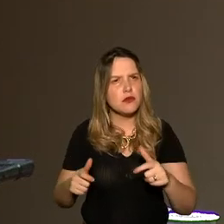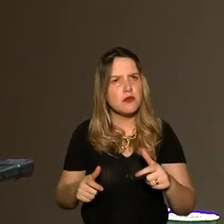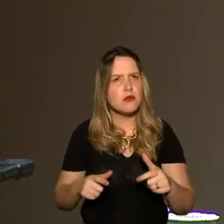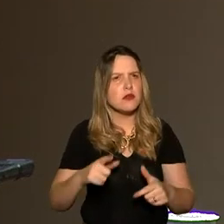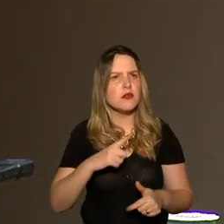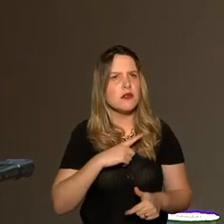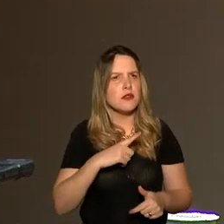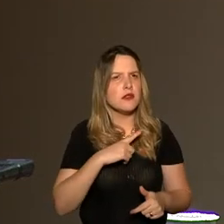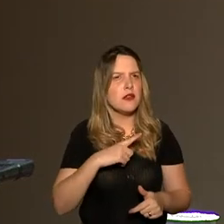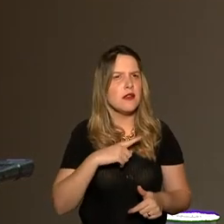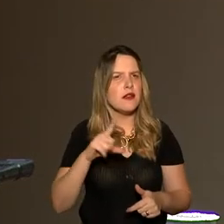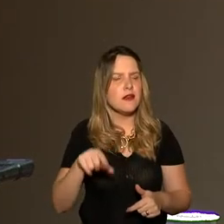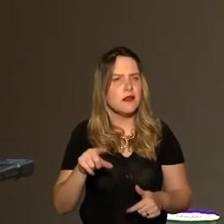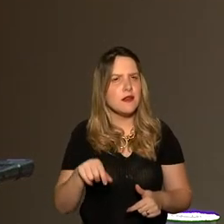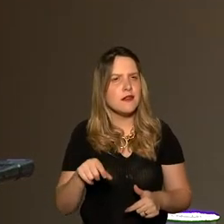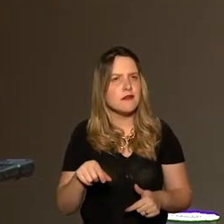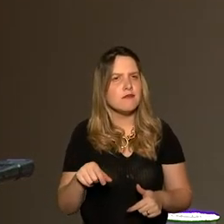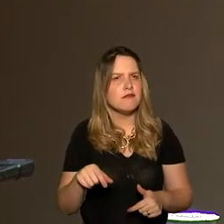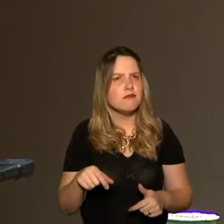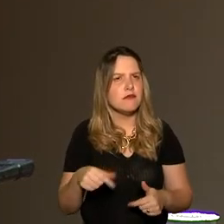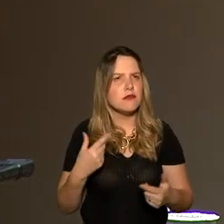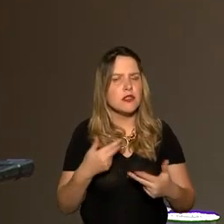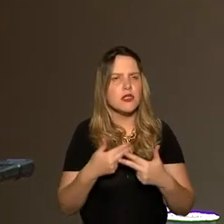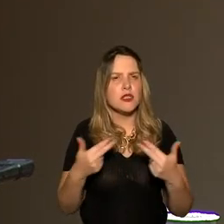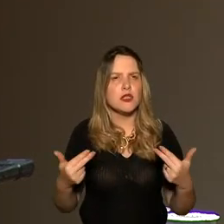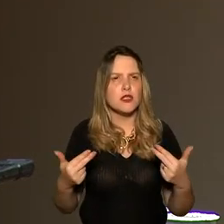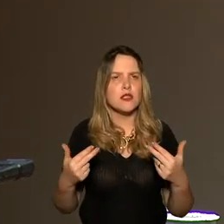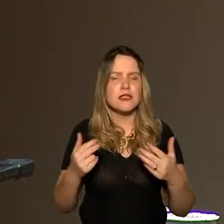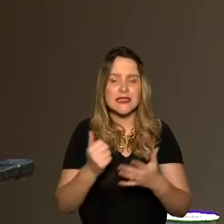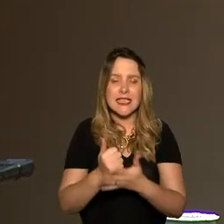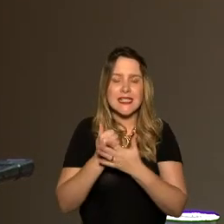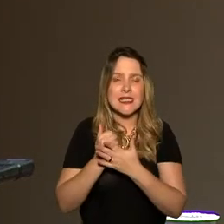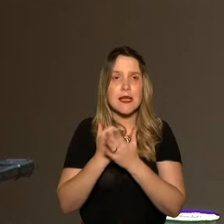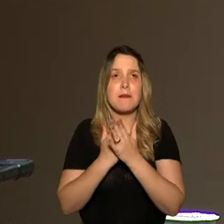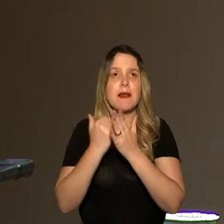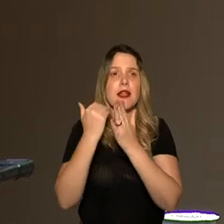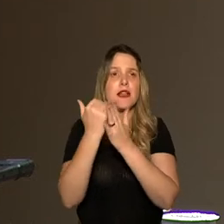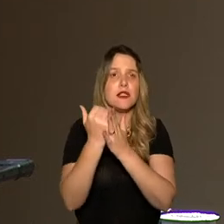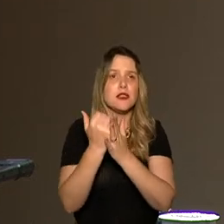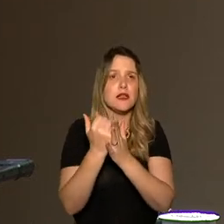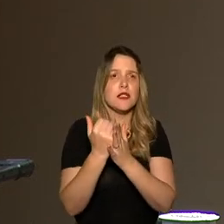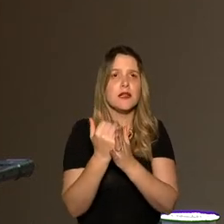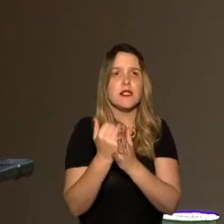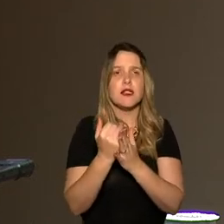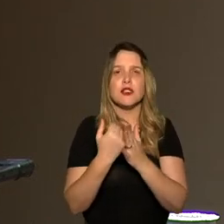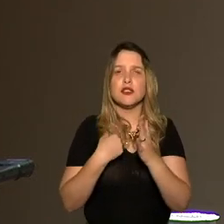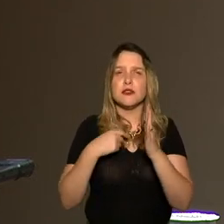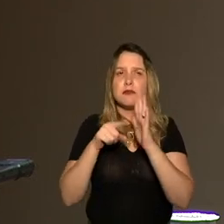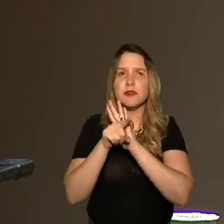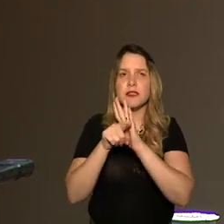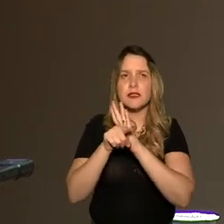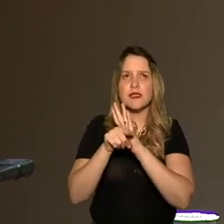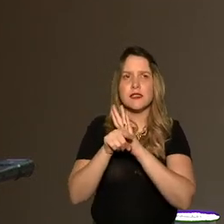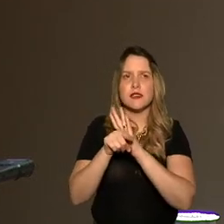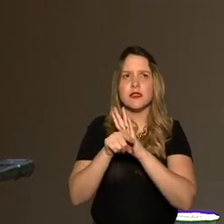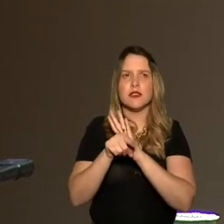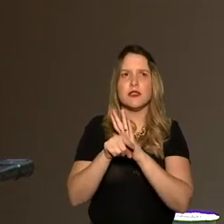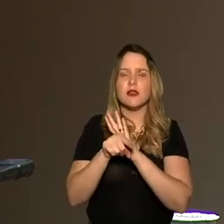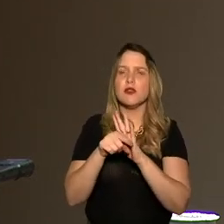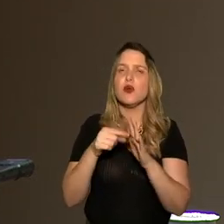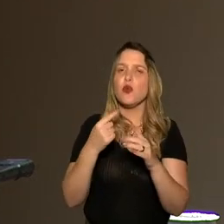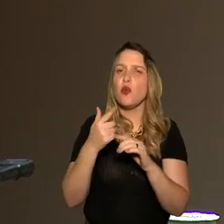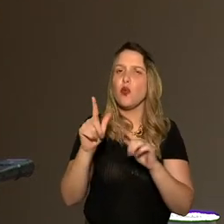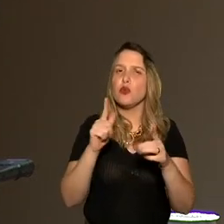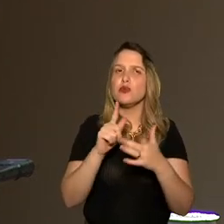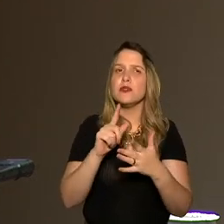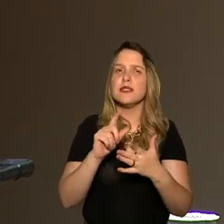tem esse essa esse desafio de trazer mais público né se a gente pega pesquisas aqui no Brasil poucas